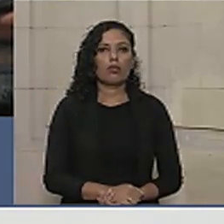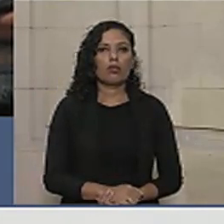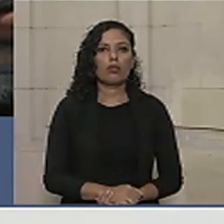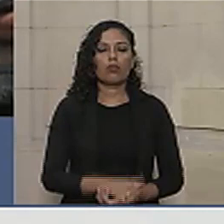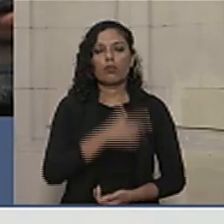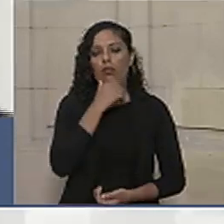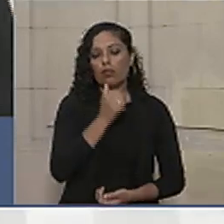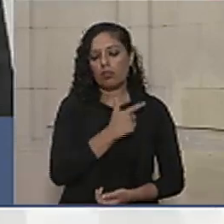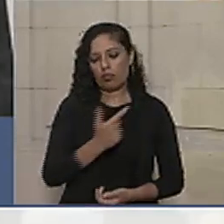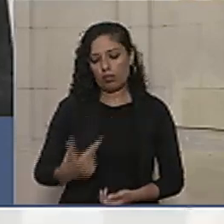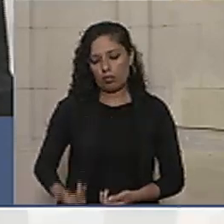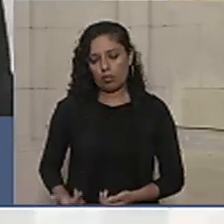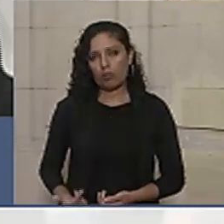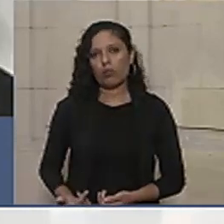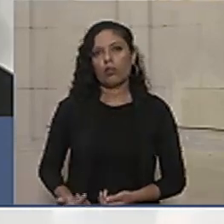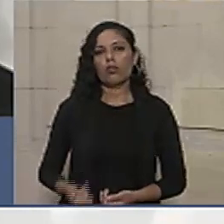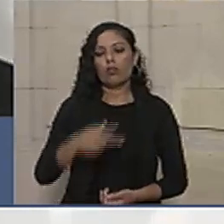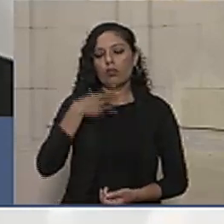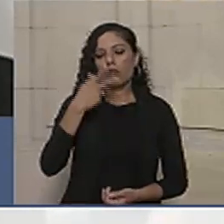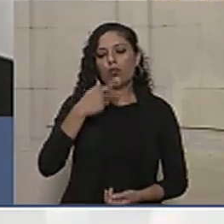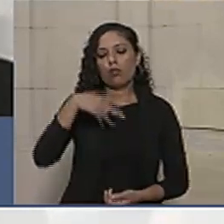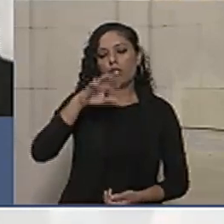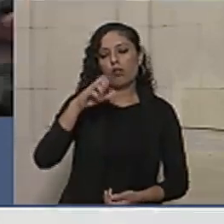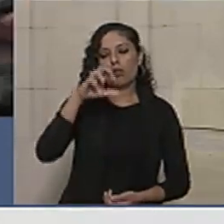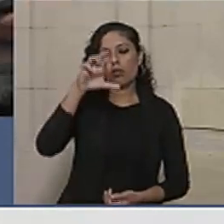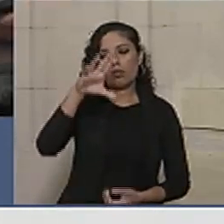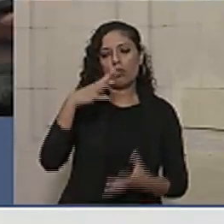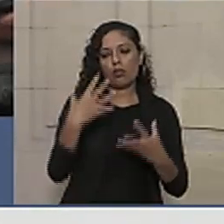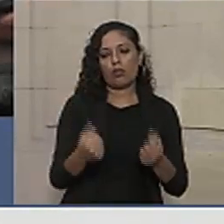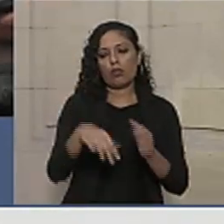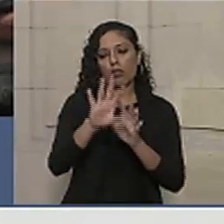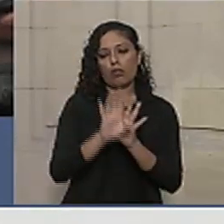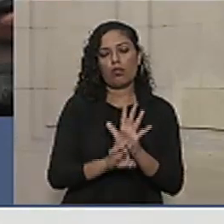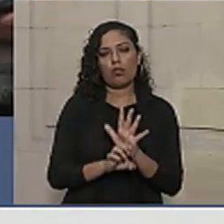Senhor presidente, por designação, vou dar o parecer favorável às emendas.